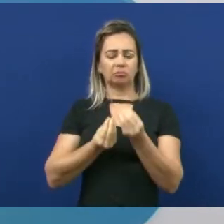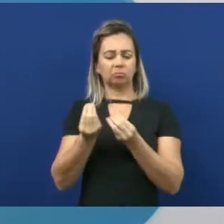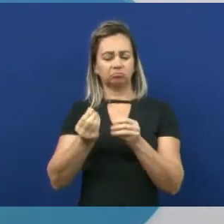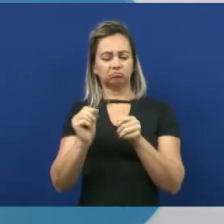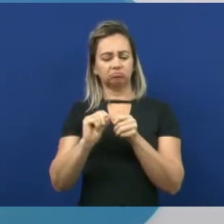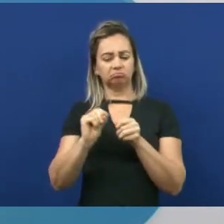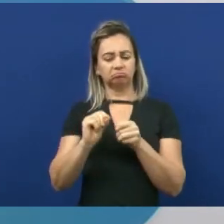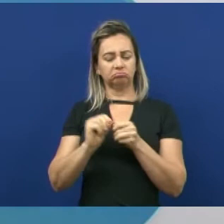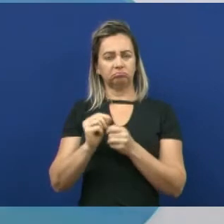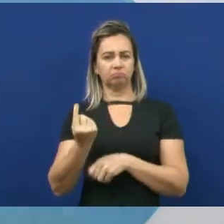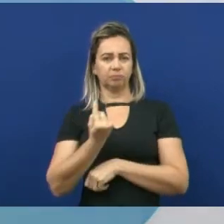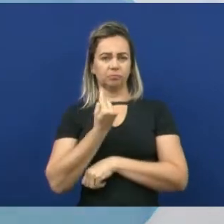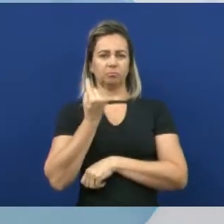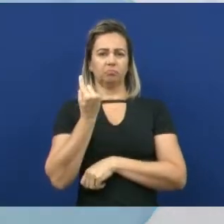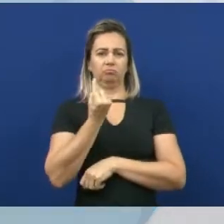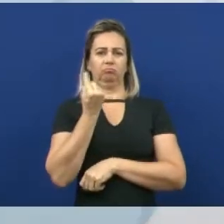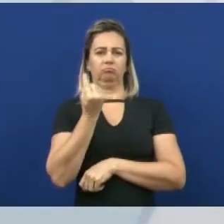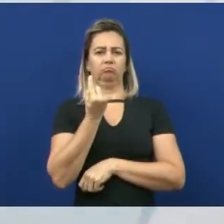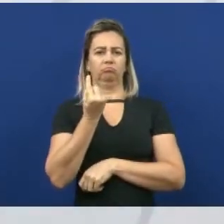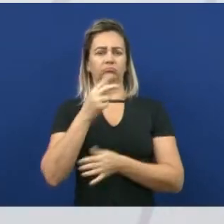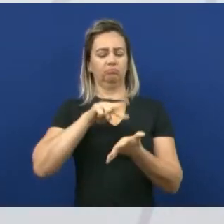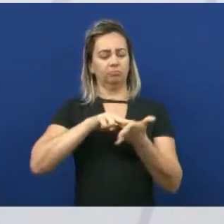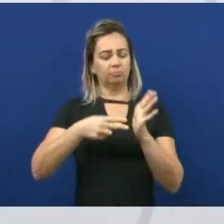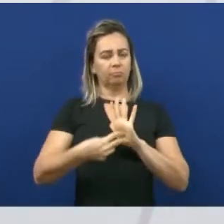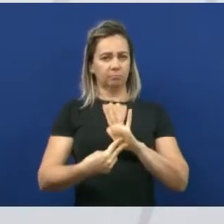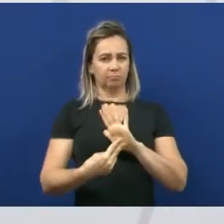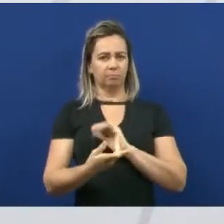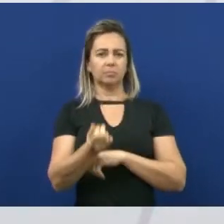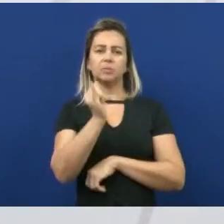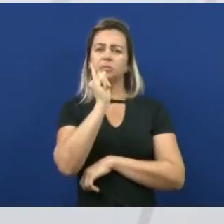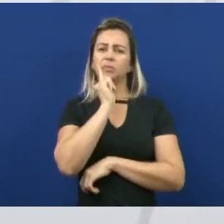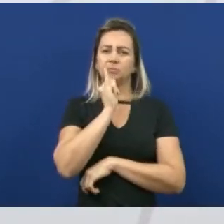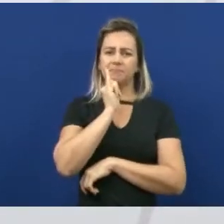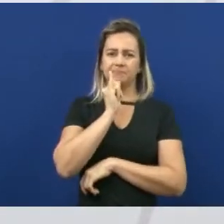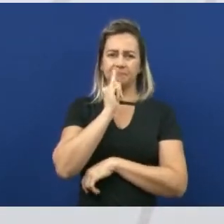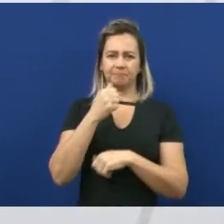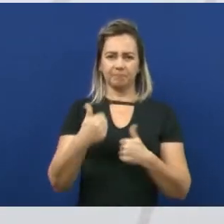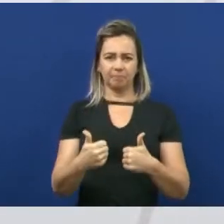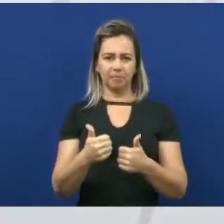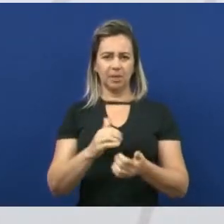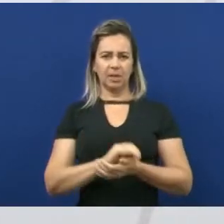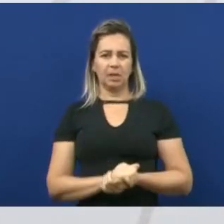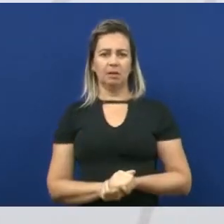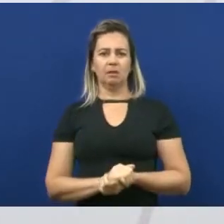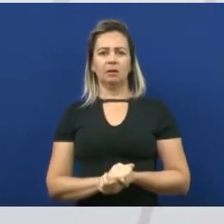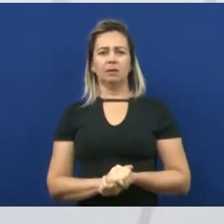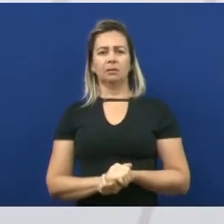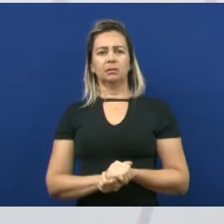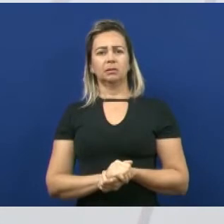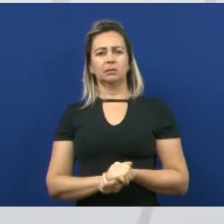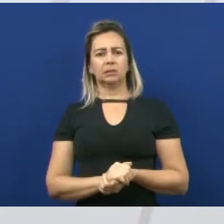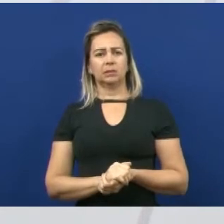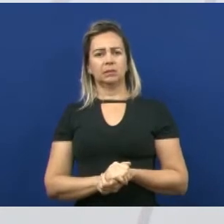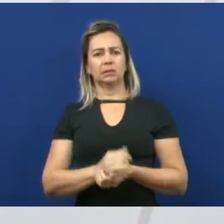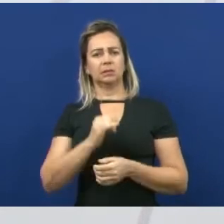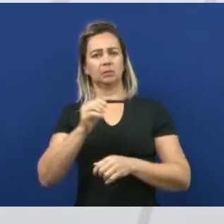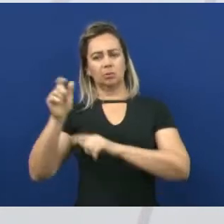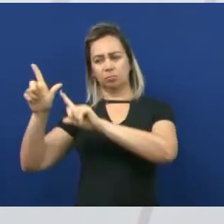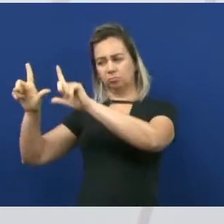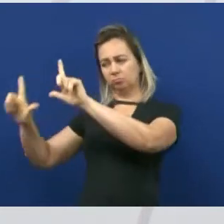singular, única. Nós temos, por exemplo, o quadro da Mona Lisa.